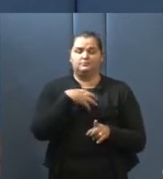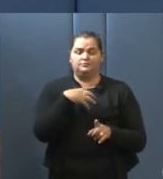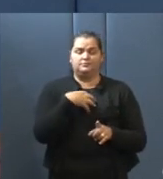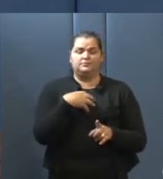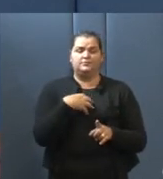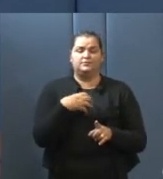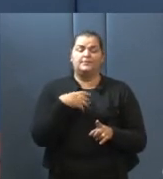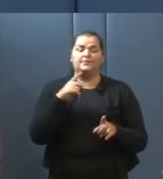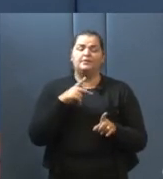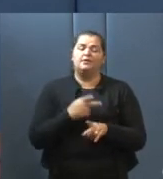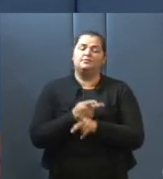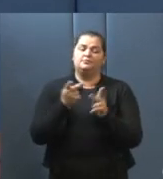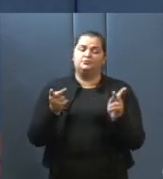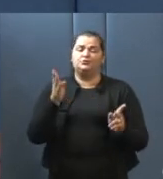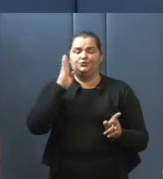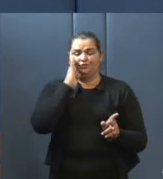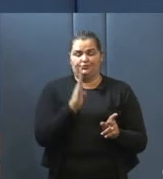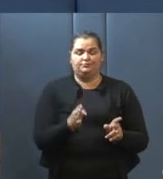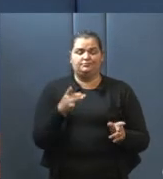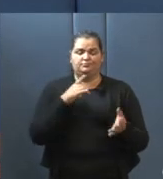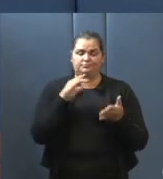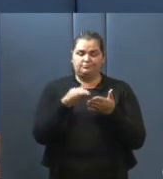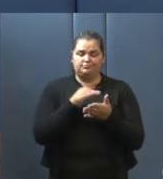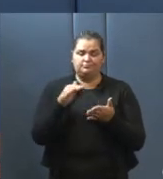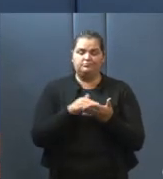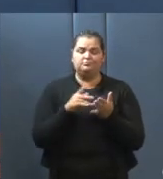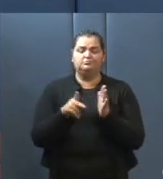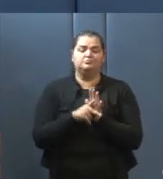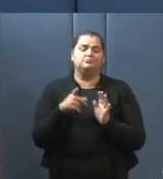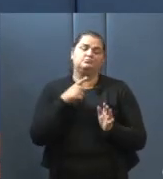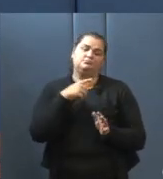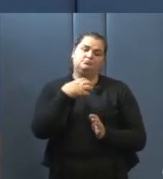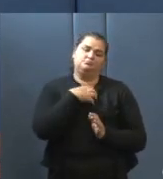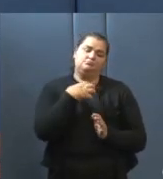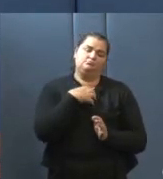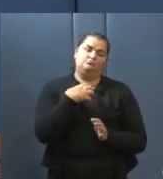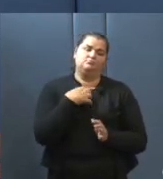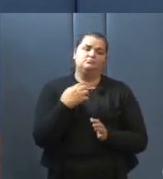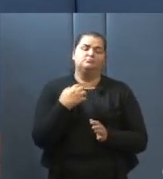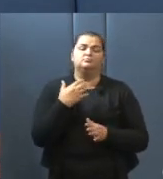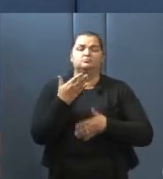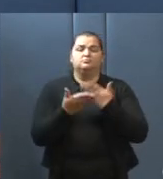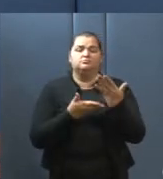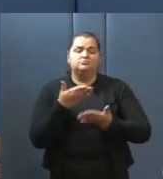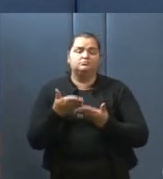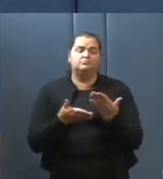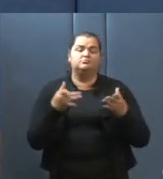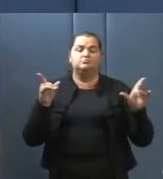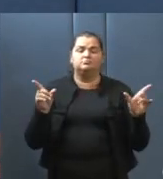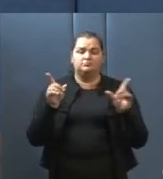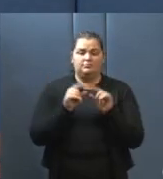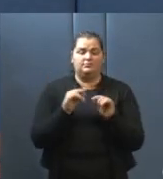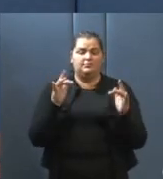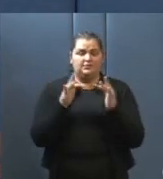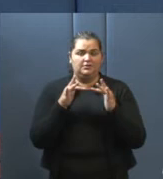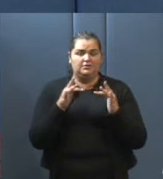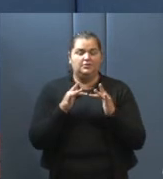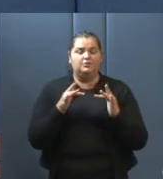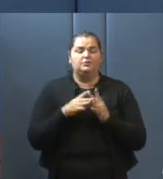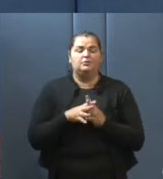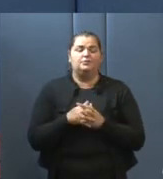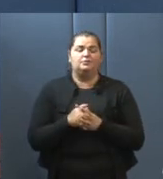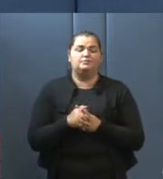contou com visita direta do secretário à China, no sentido de tentar estreitar mais essa relação,